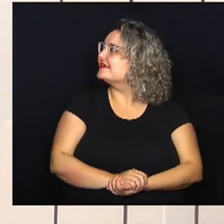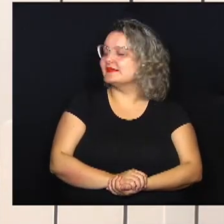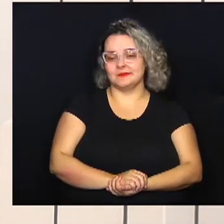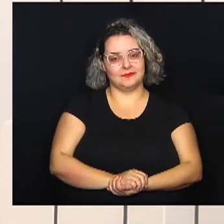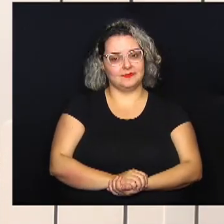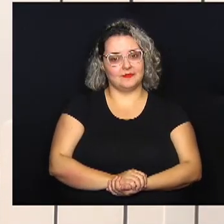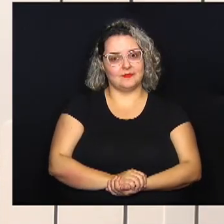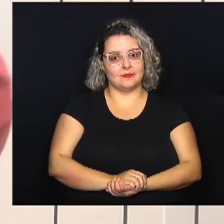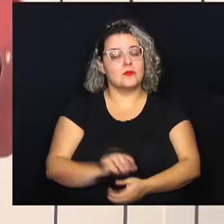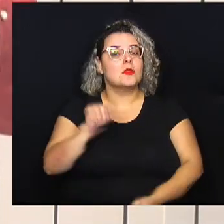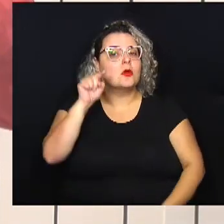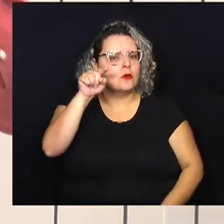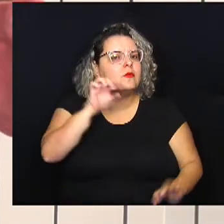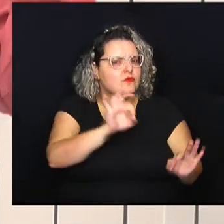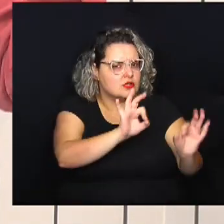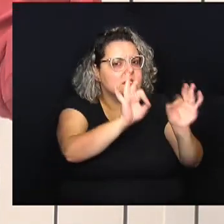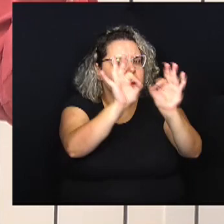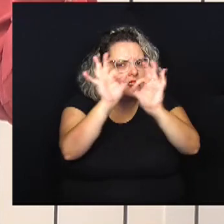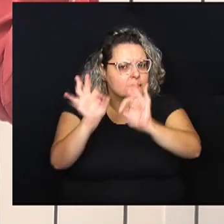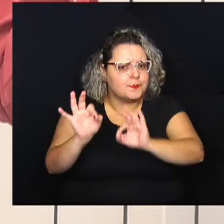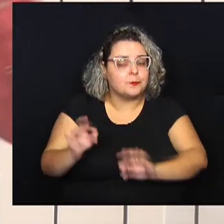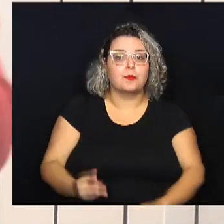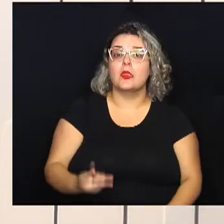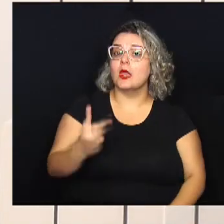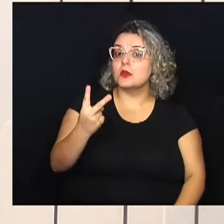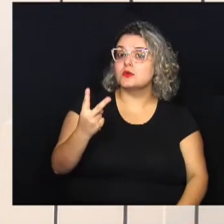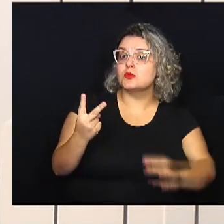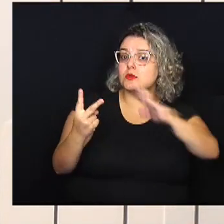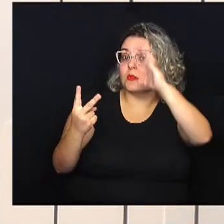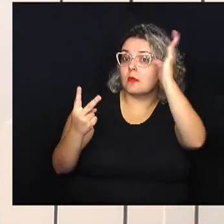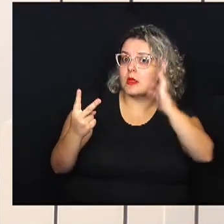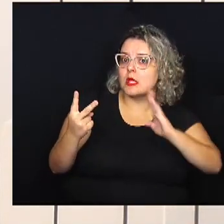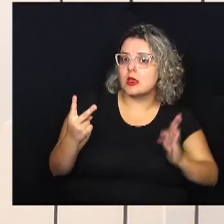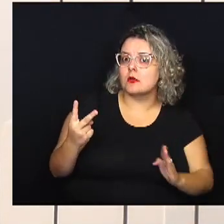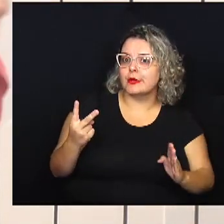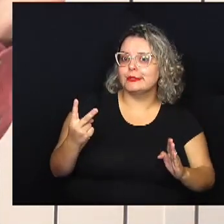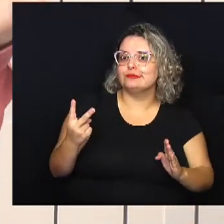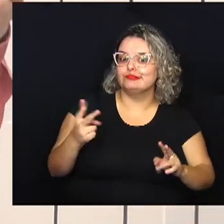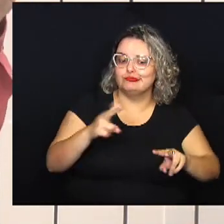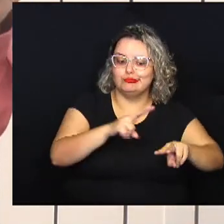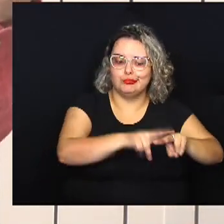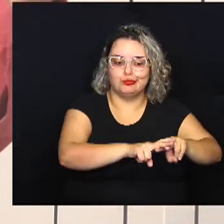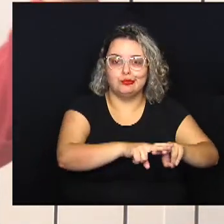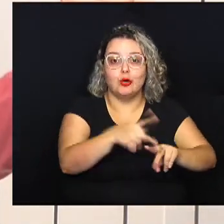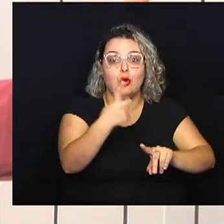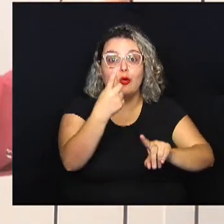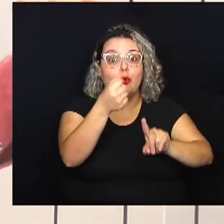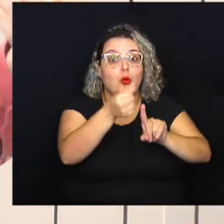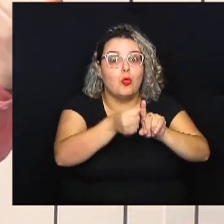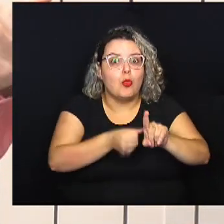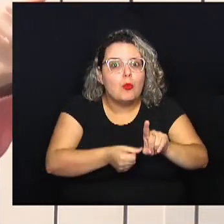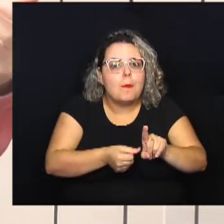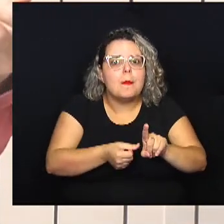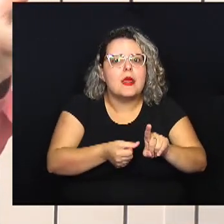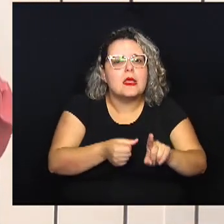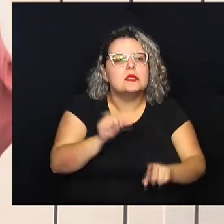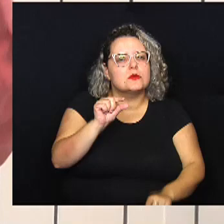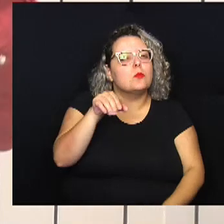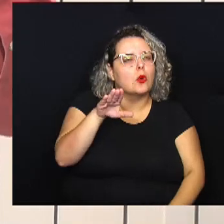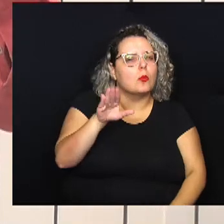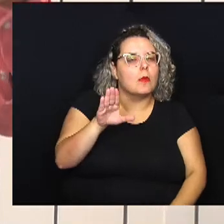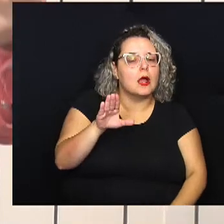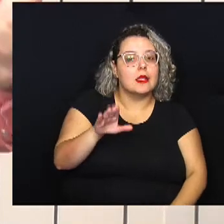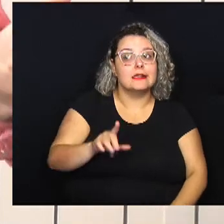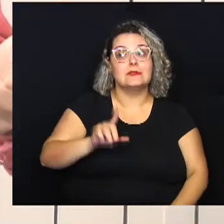Provavelmente você acompanhou as duas brasileiras que ficaram presas por 1 mês e meio na Alemanha, após terem